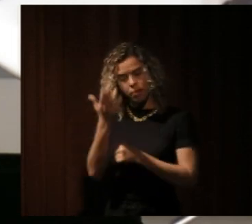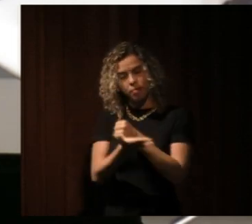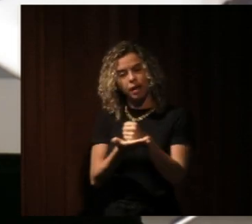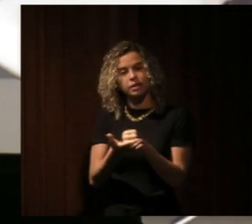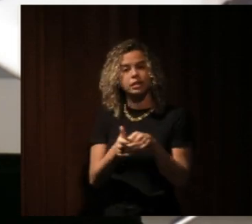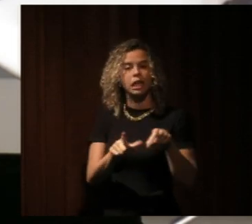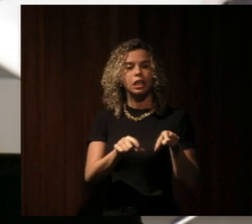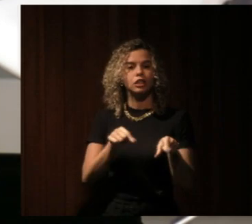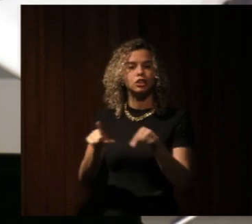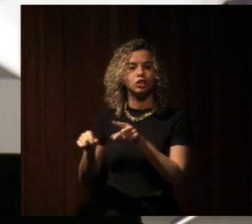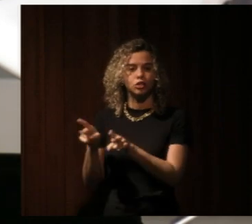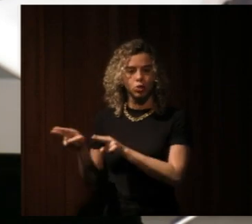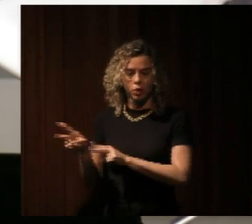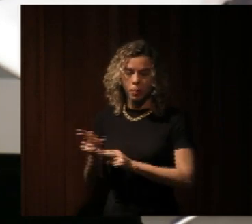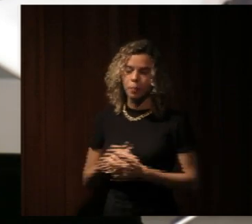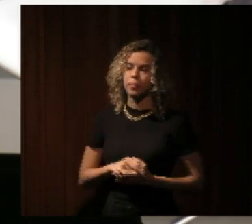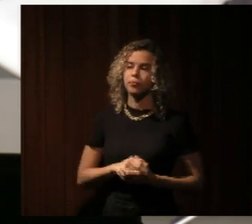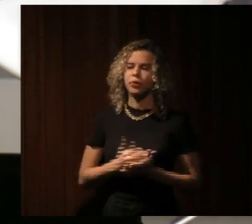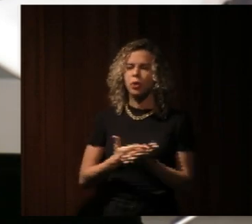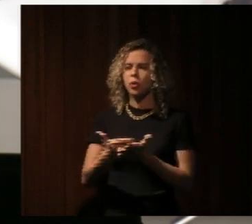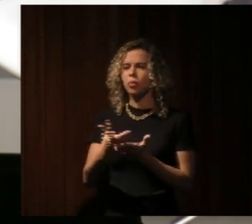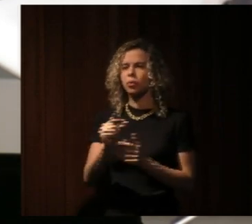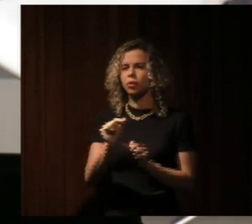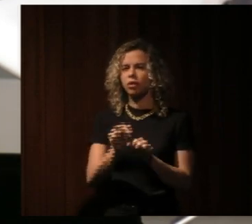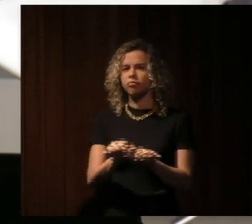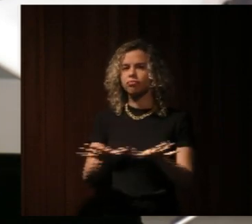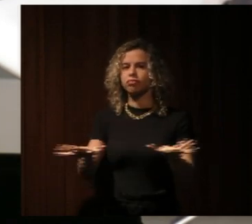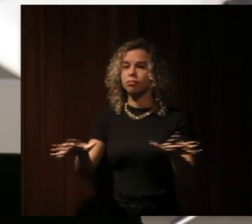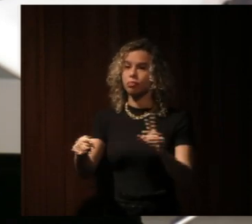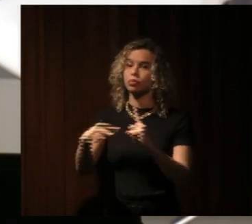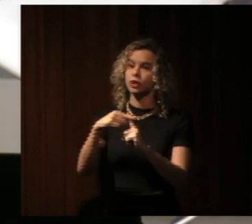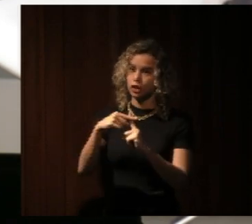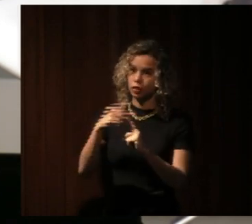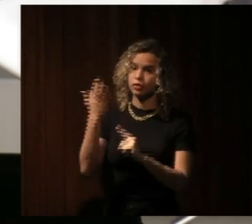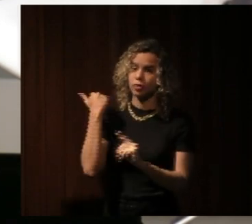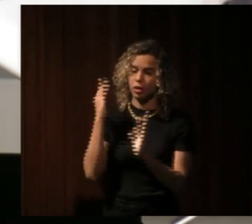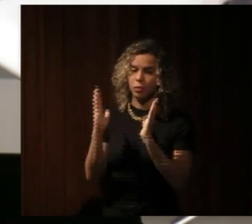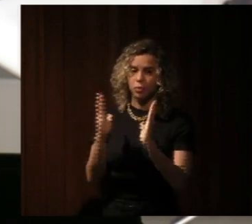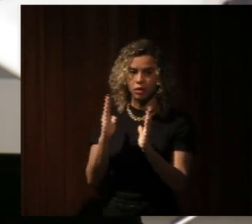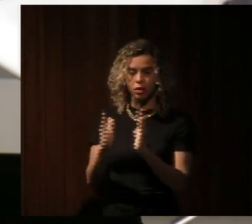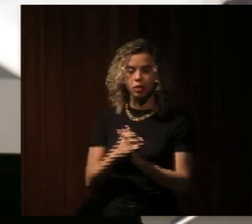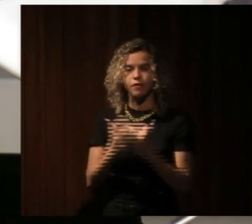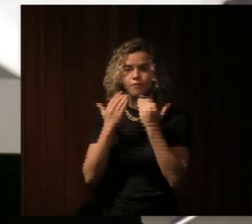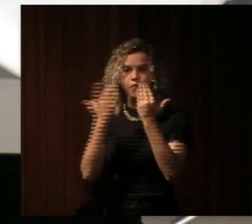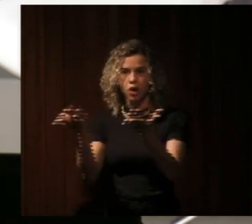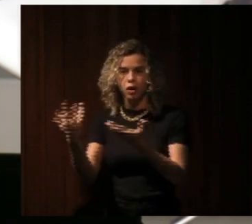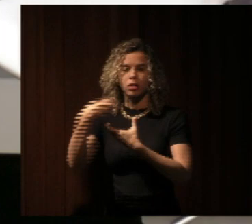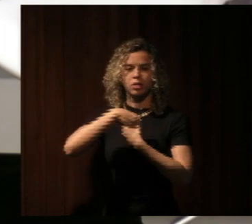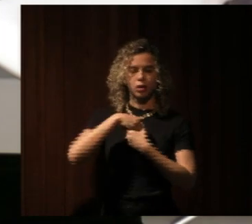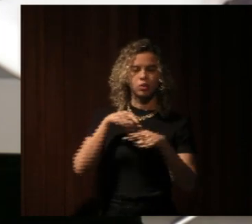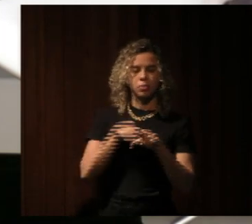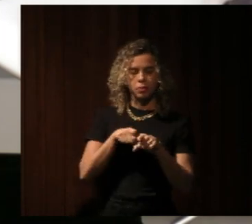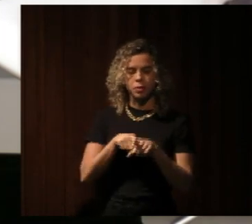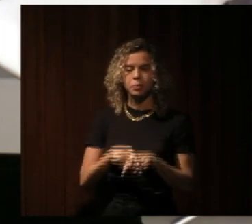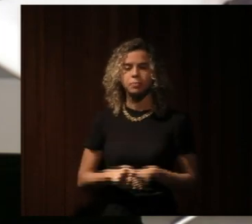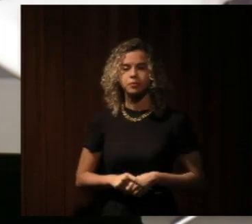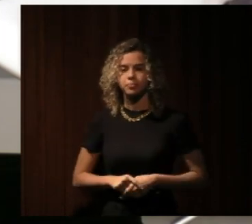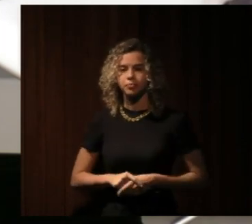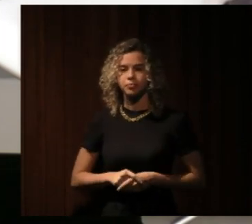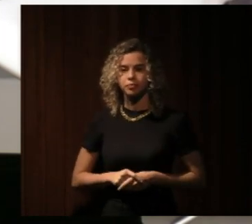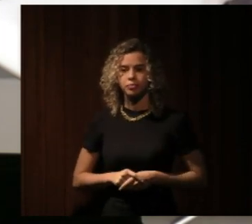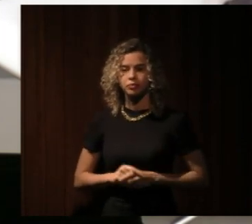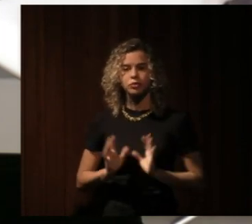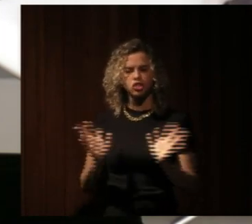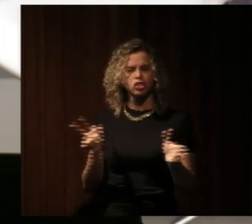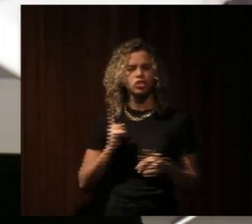dele causou ali um uma repercussão ali positiva na época tanto externamente quanto internamente né já